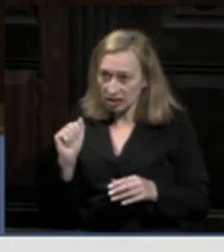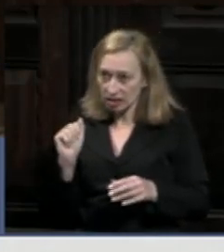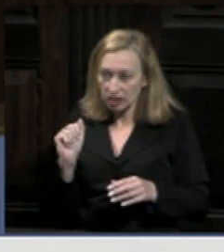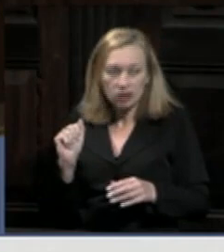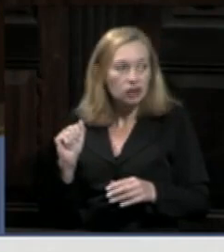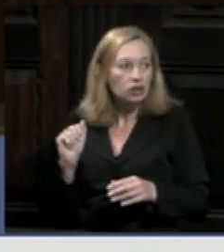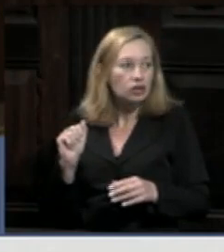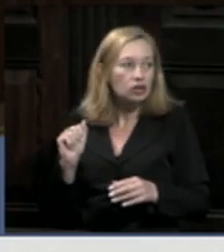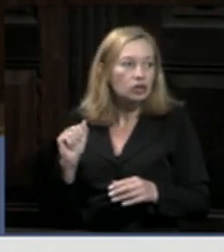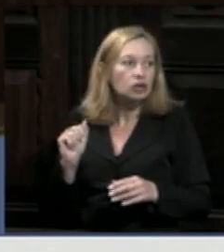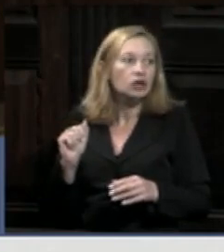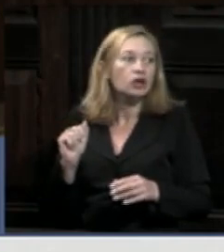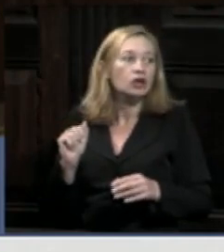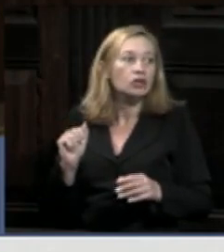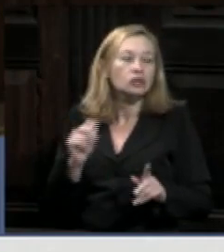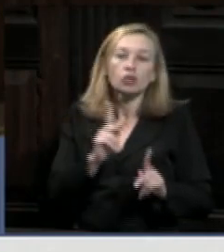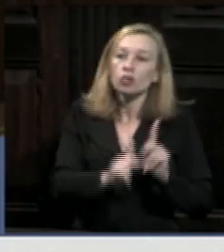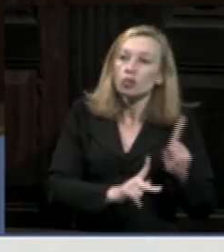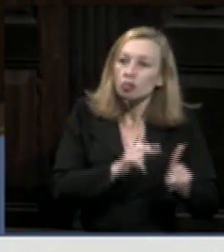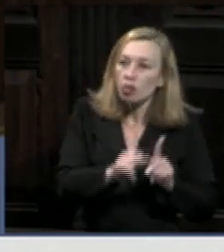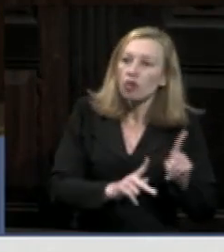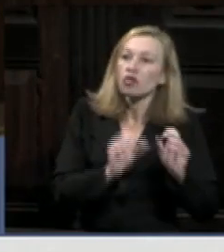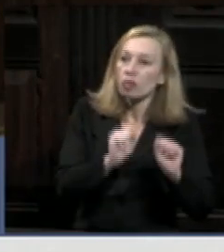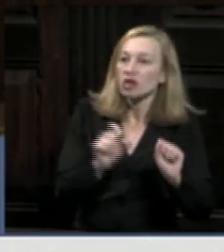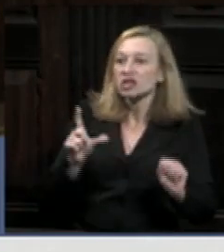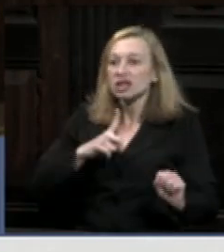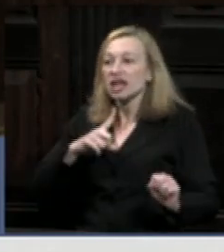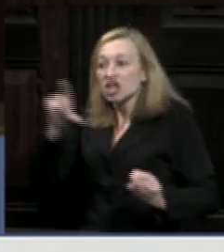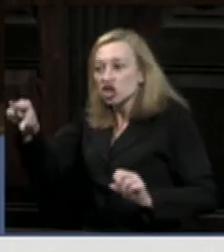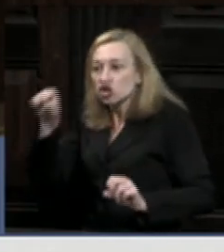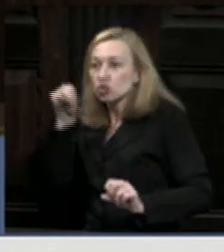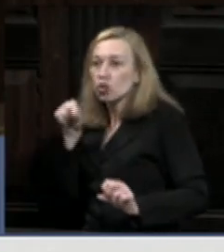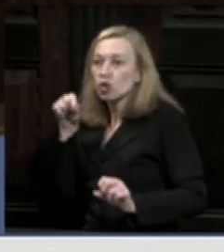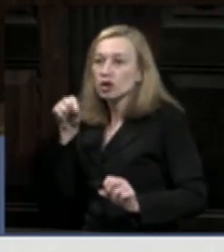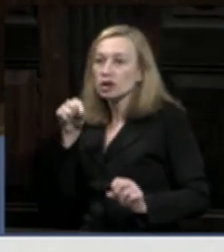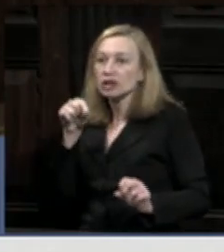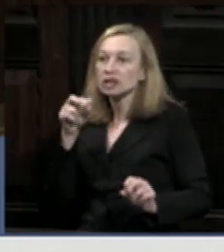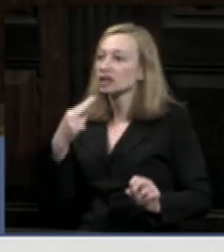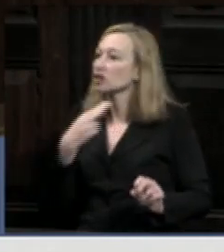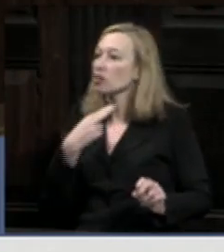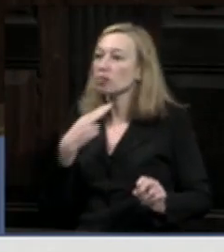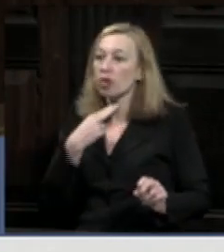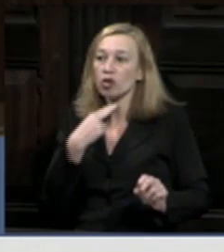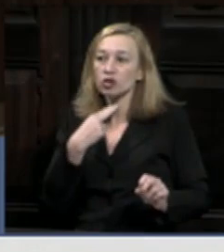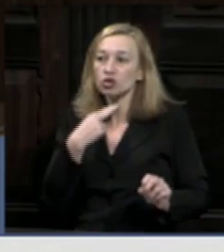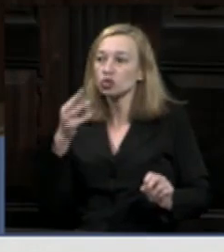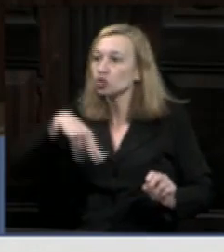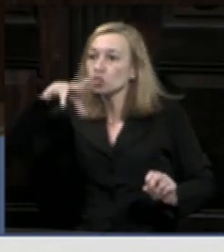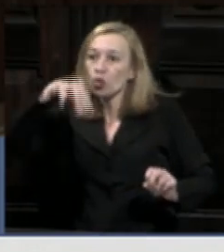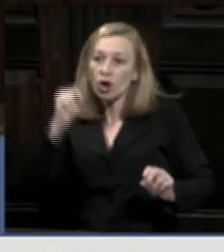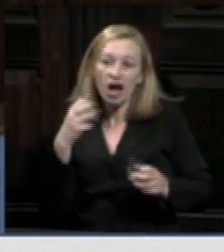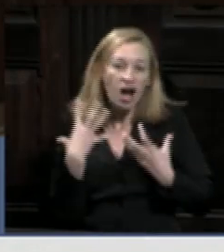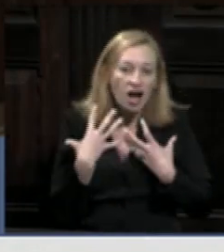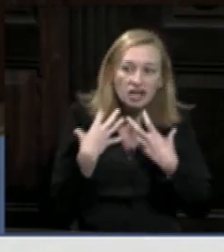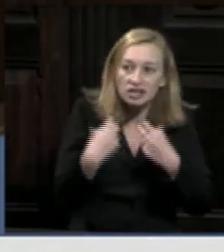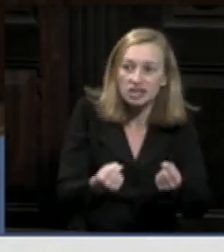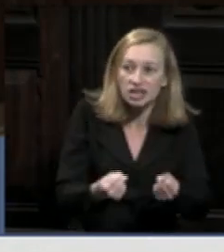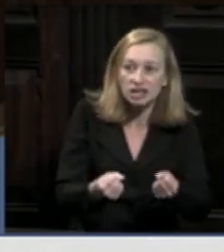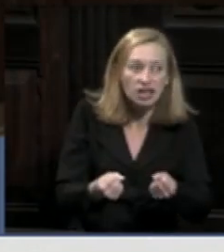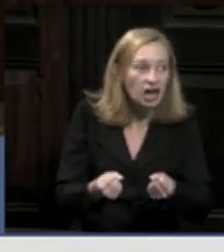por convicção as suas escolhas não posso jamais admitir um ataque brutal